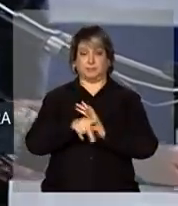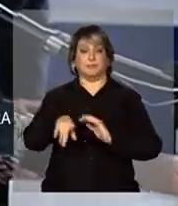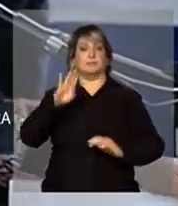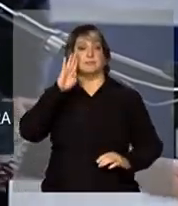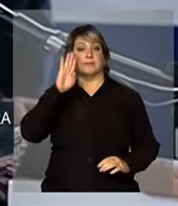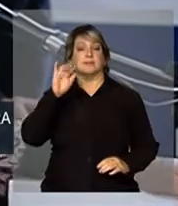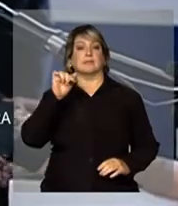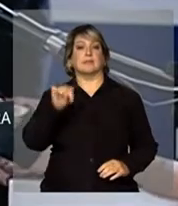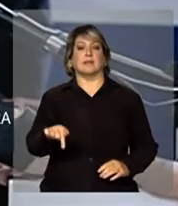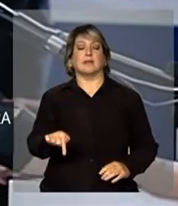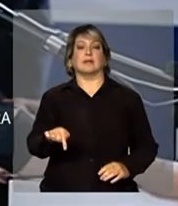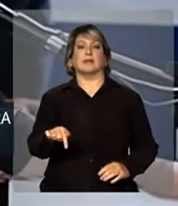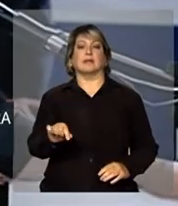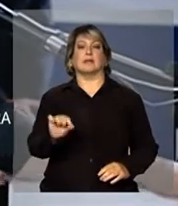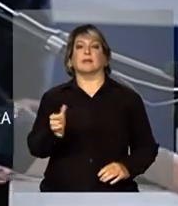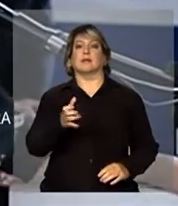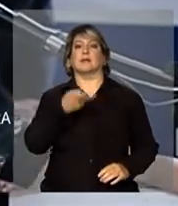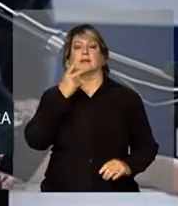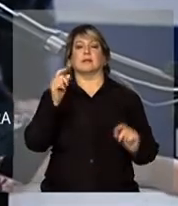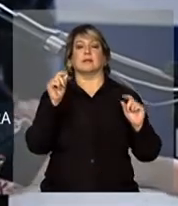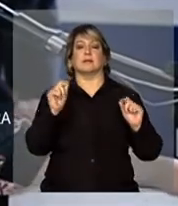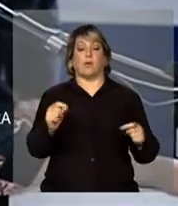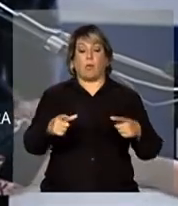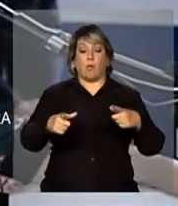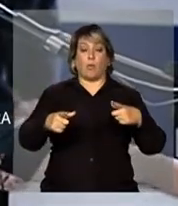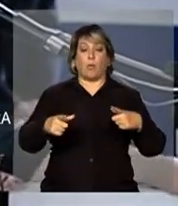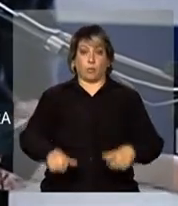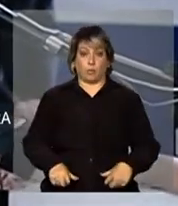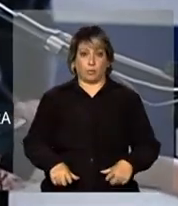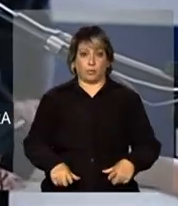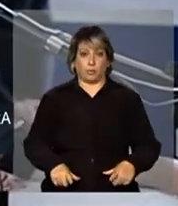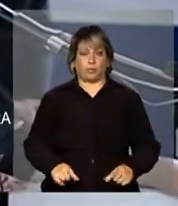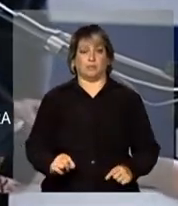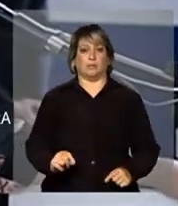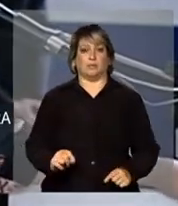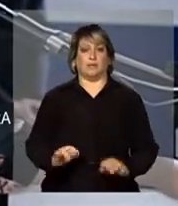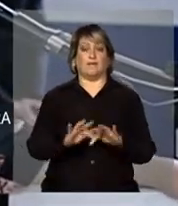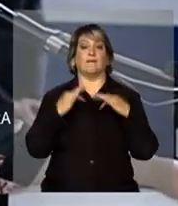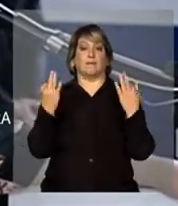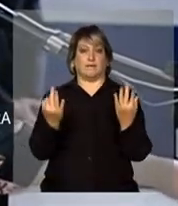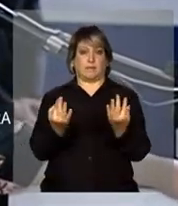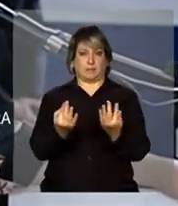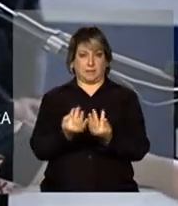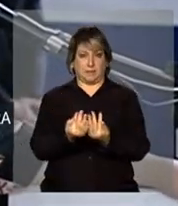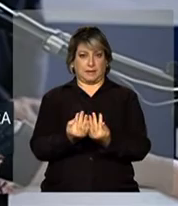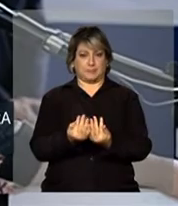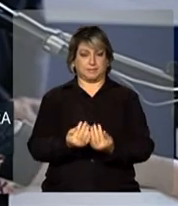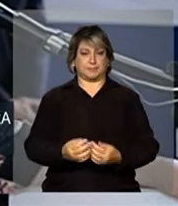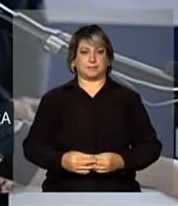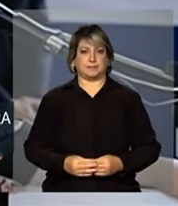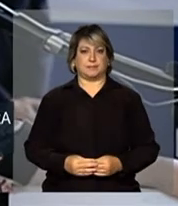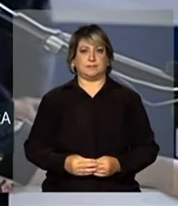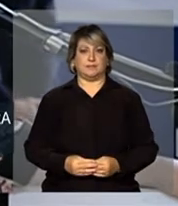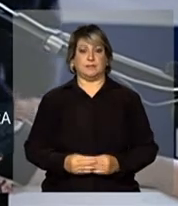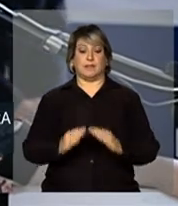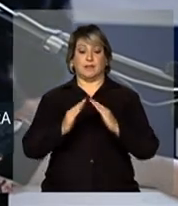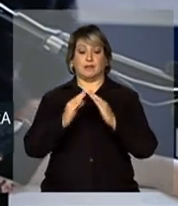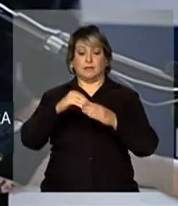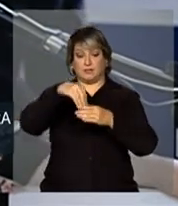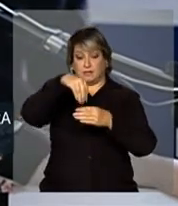é um símbolo, é o local onde as famílias